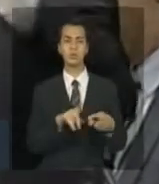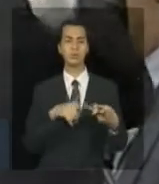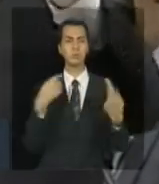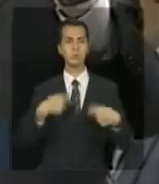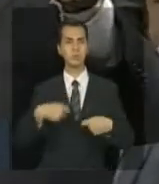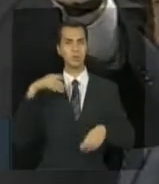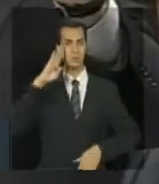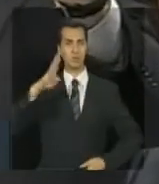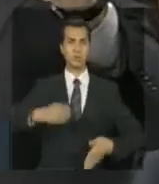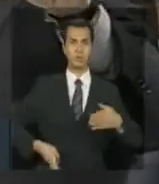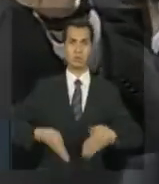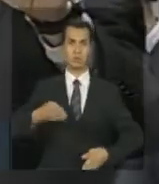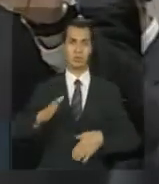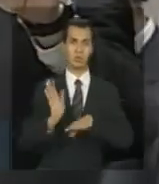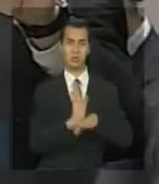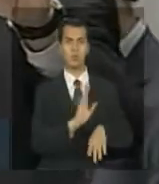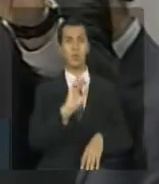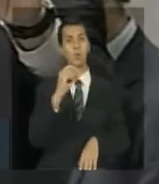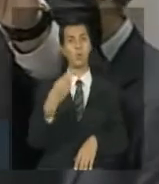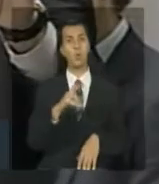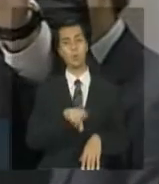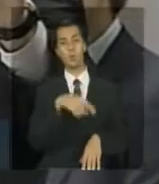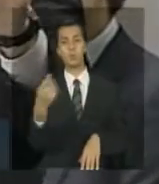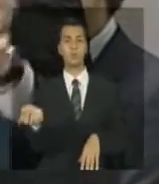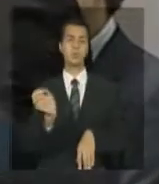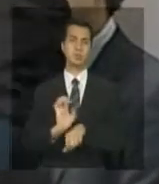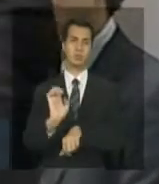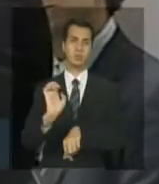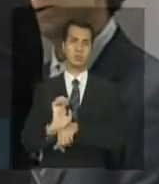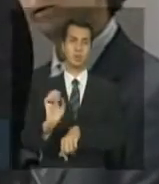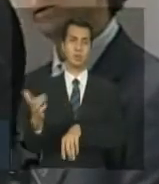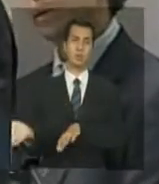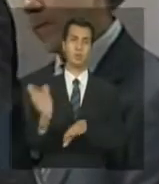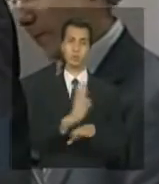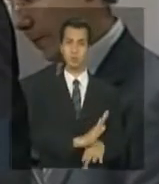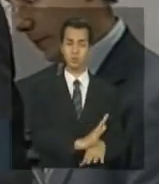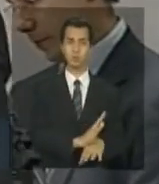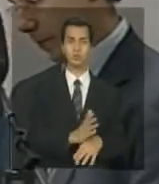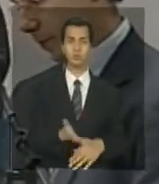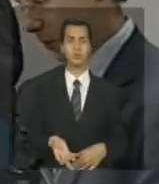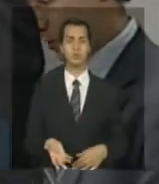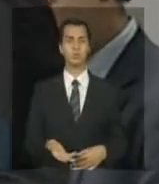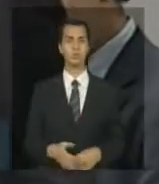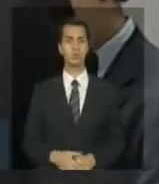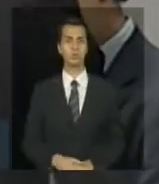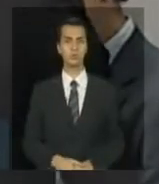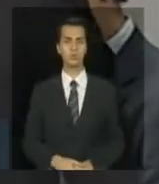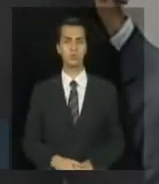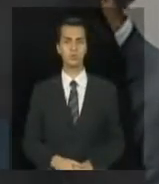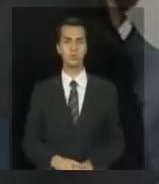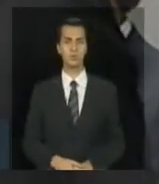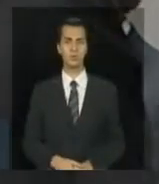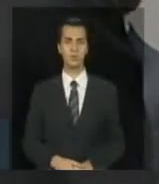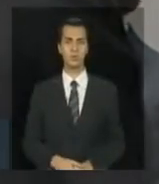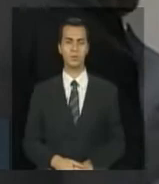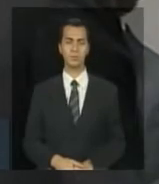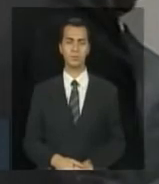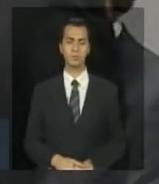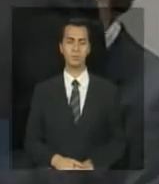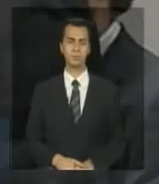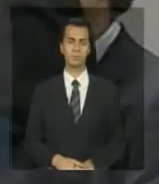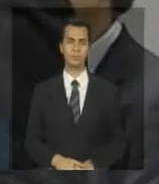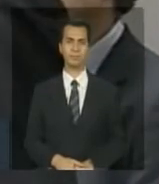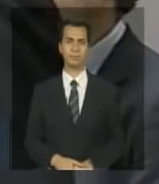mobilizar uma defesa civil de um estado que tá no normalidade para auxiliar aquele estado que tá passando por desastre bom